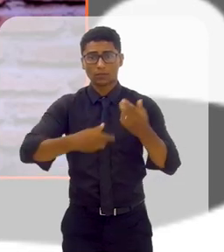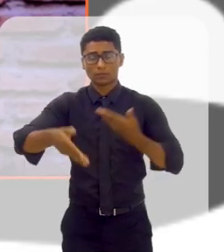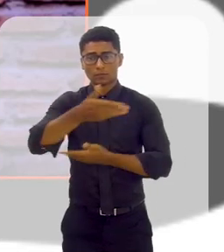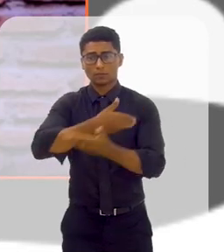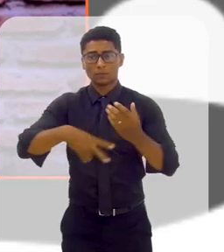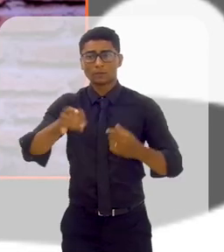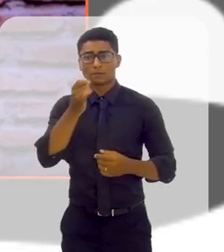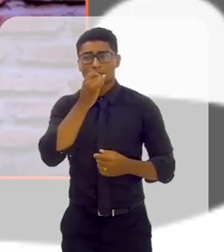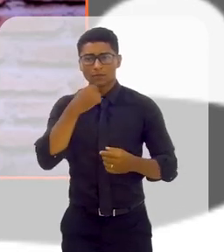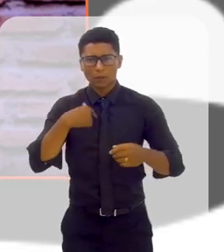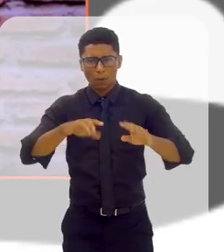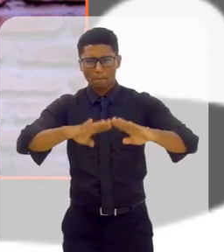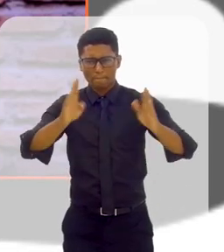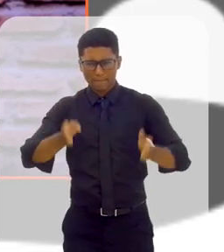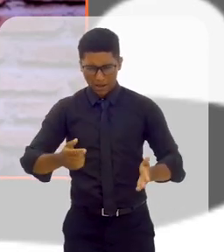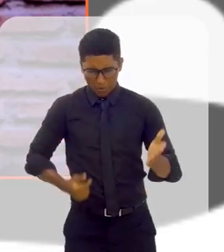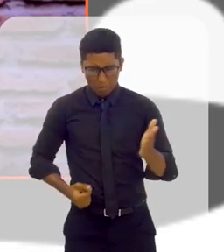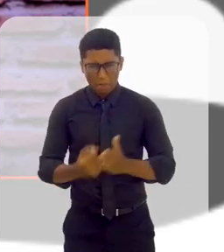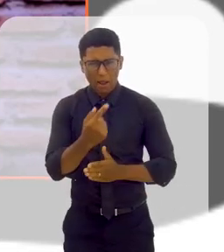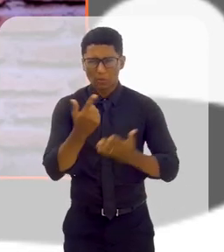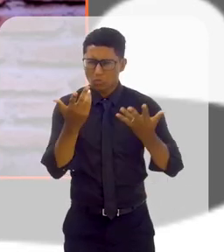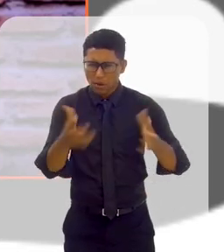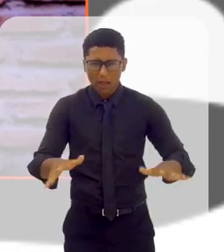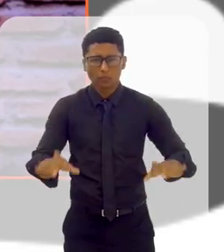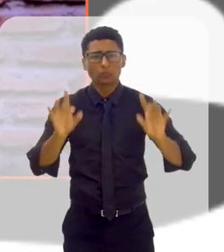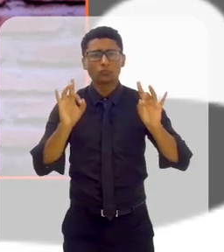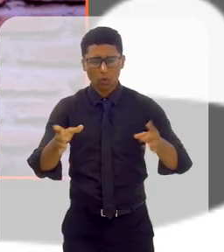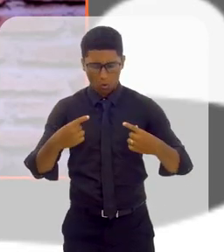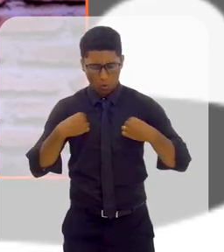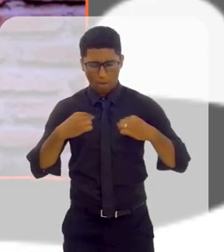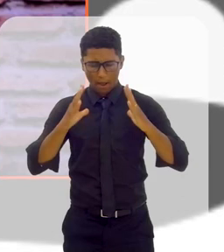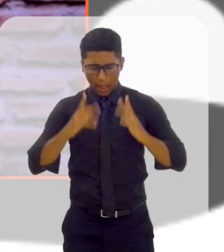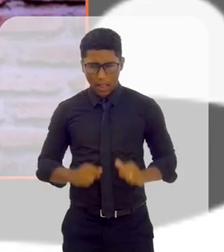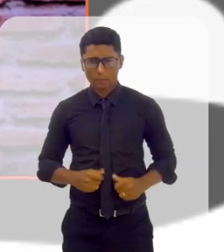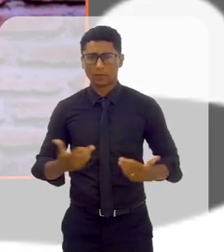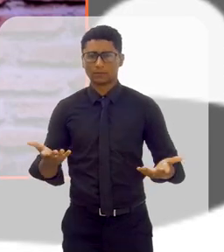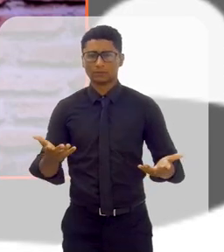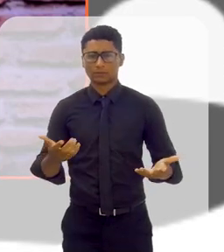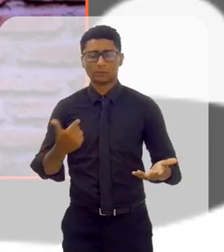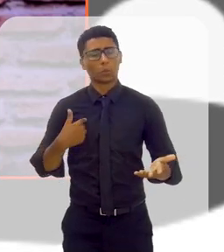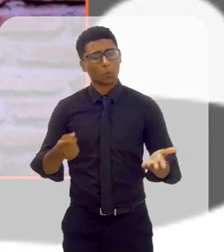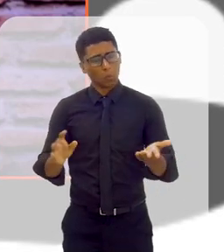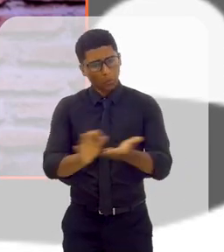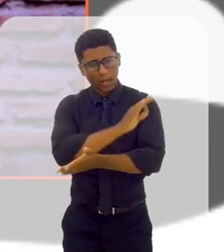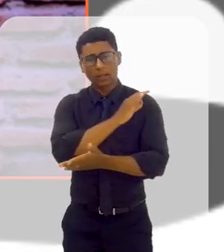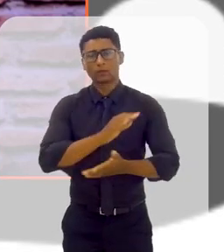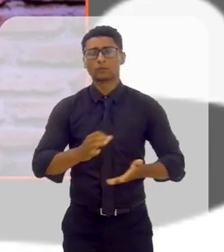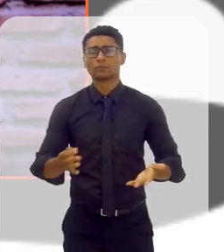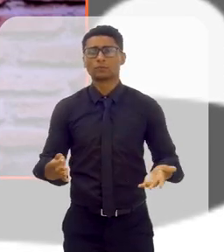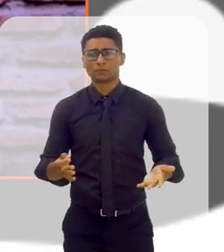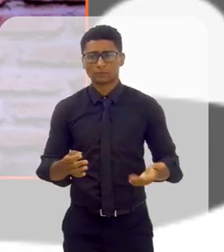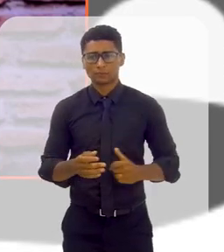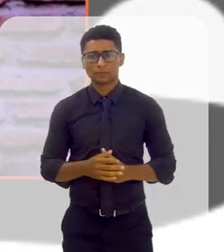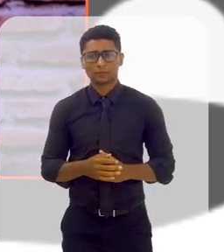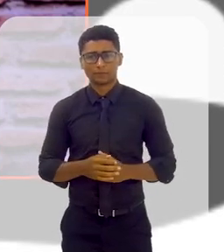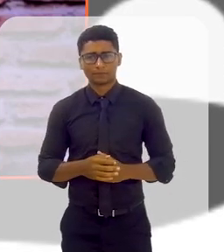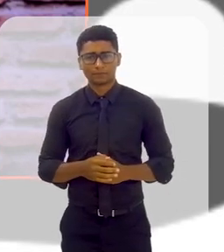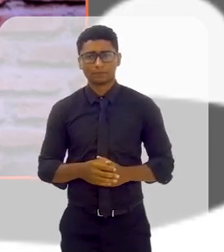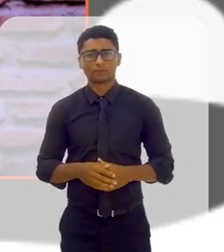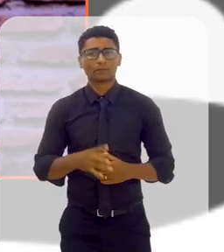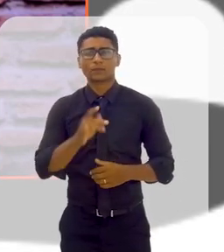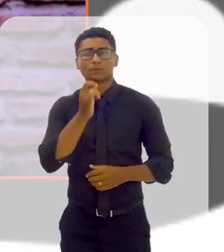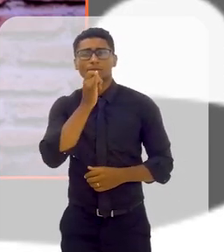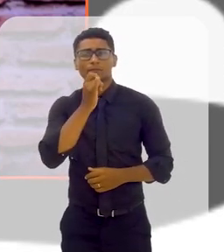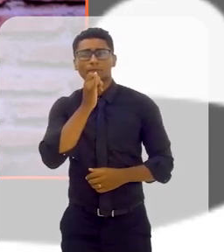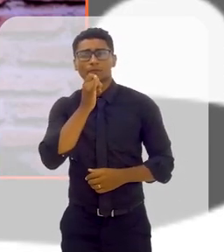a máquina de lavar eu quero a roupa lavada ou seja ela simplesmente vai contratar mão de obra para prestar serviço para os condôminos